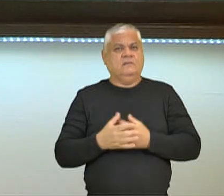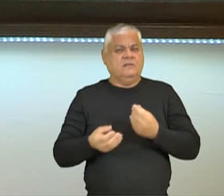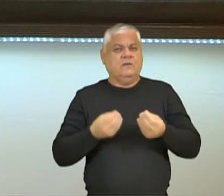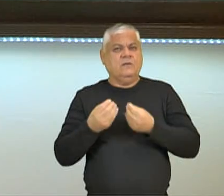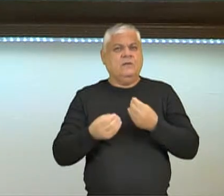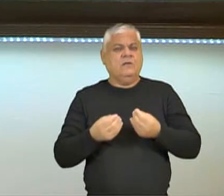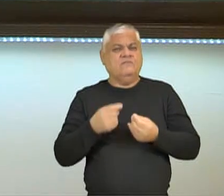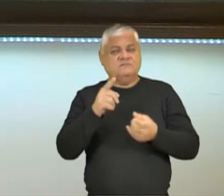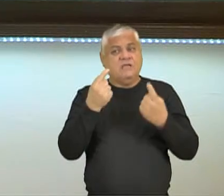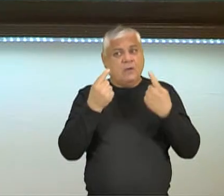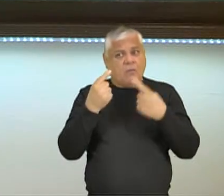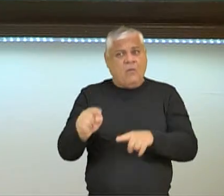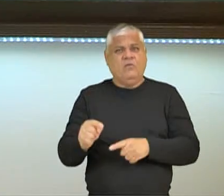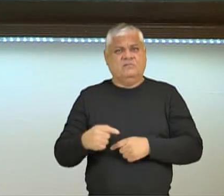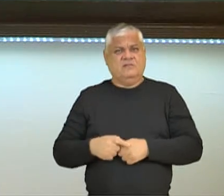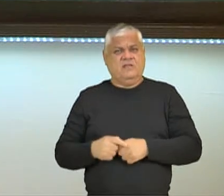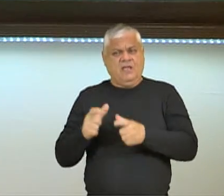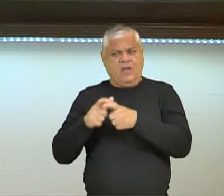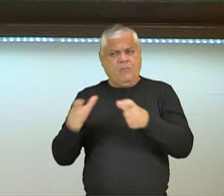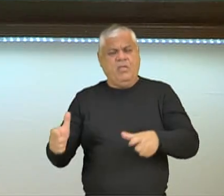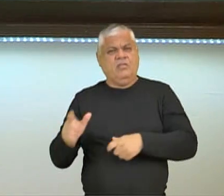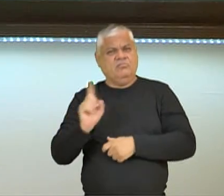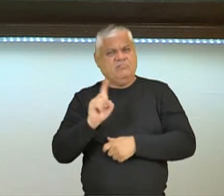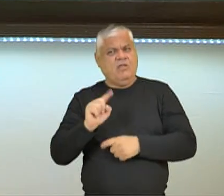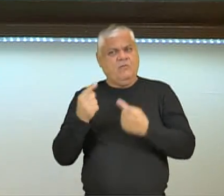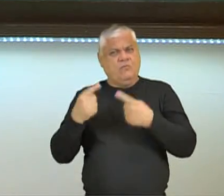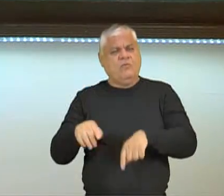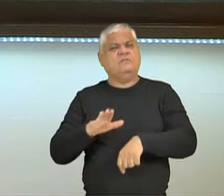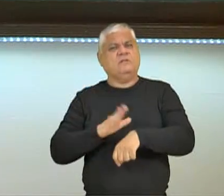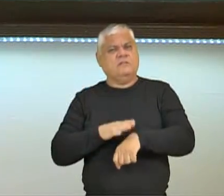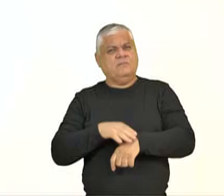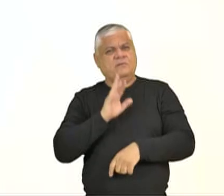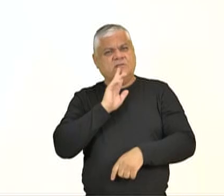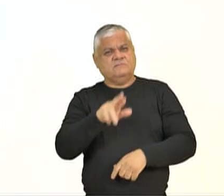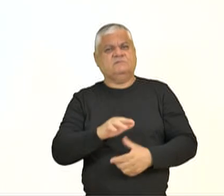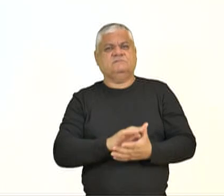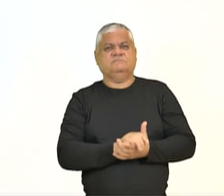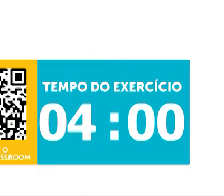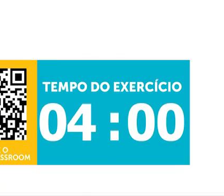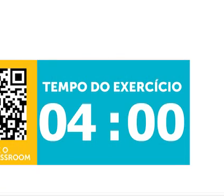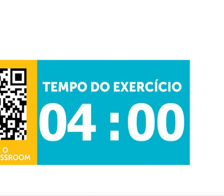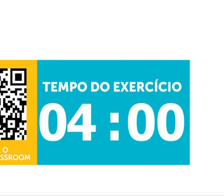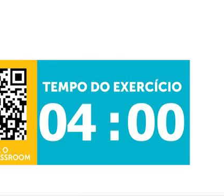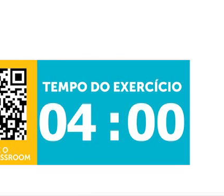com a contra-argumentação, um tempo para mais essa resposta.